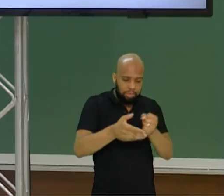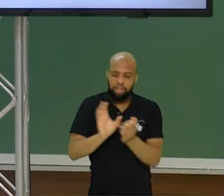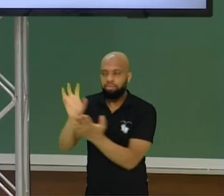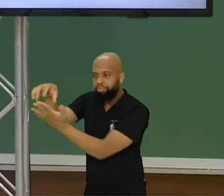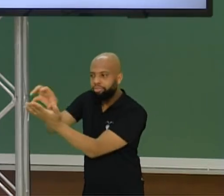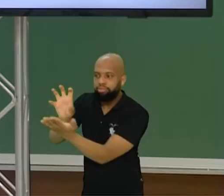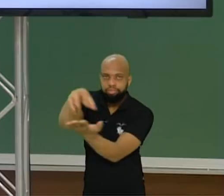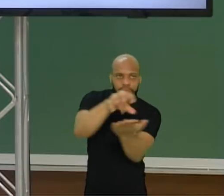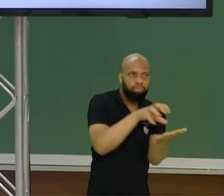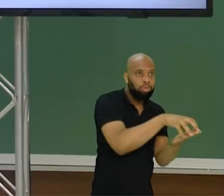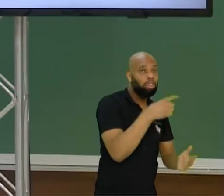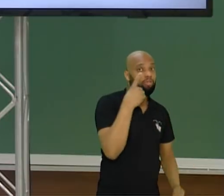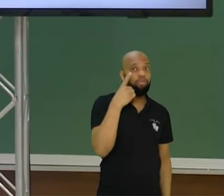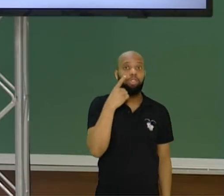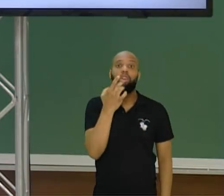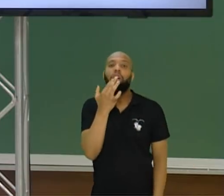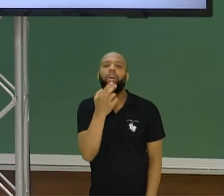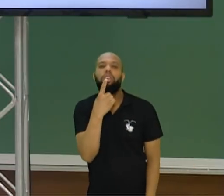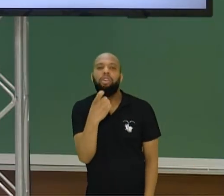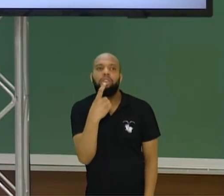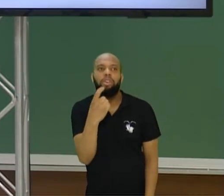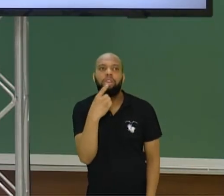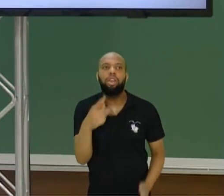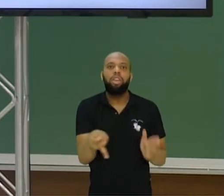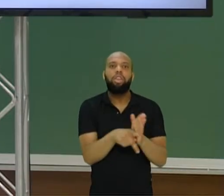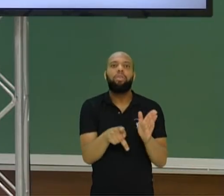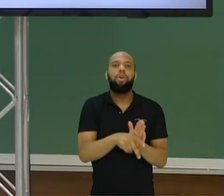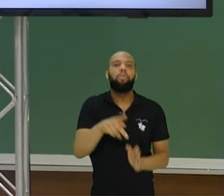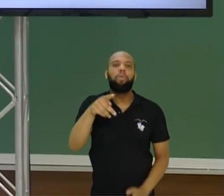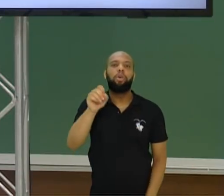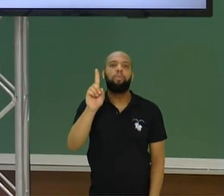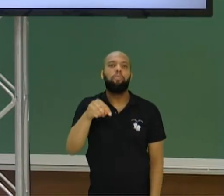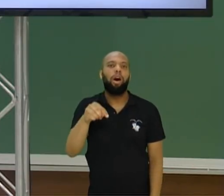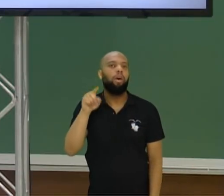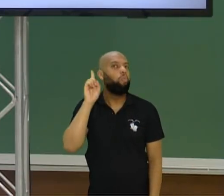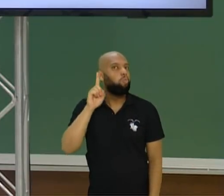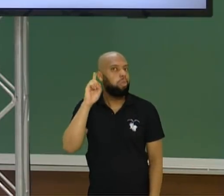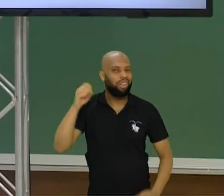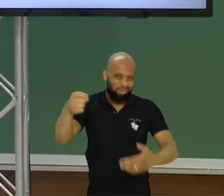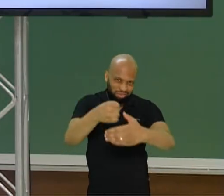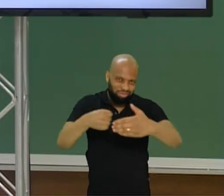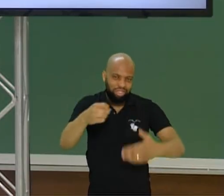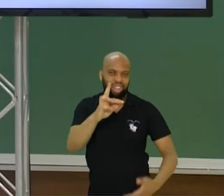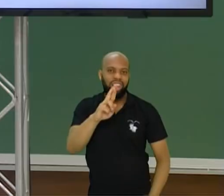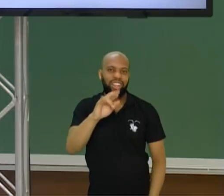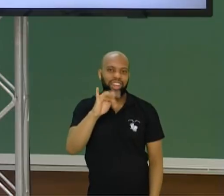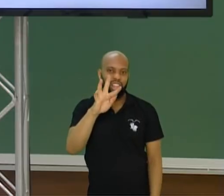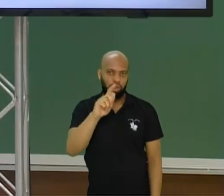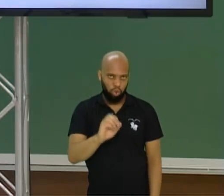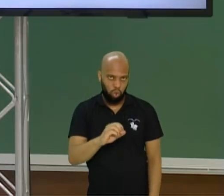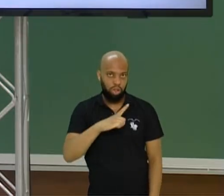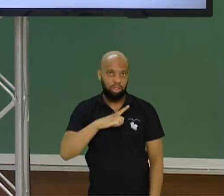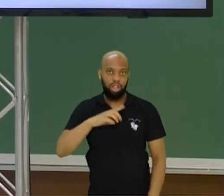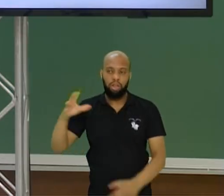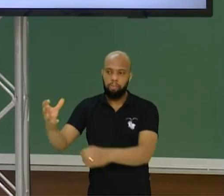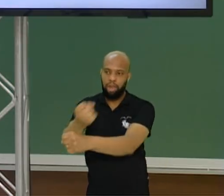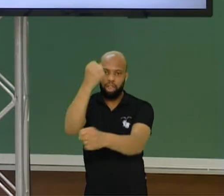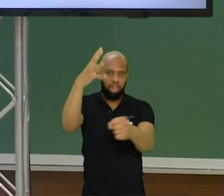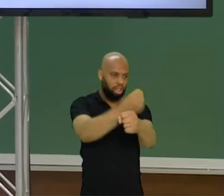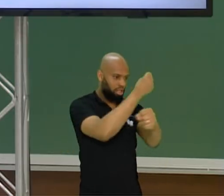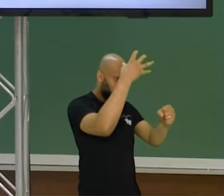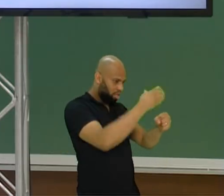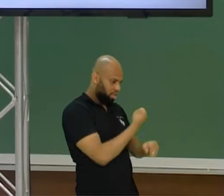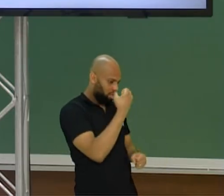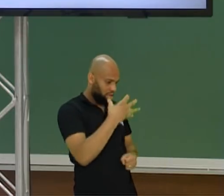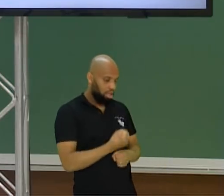ver em vermelho, né, o cinturão do trigo. Então, é a região onde é produzido o trigo e a colheita do trigo nos Estados